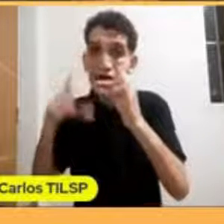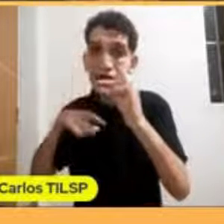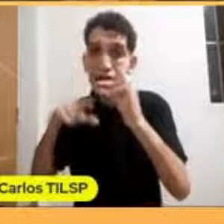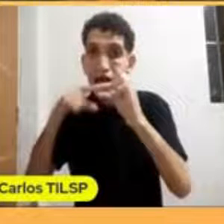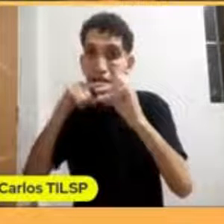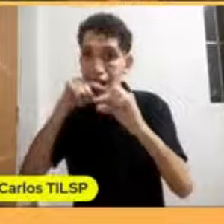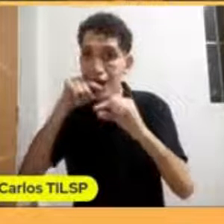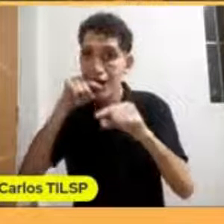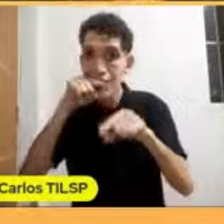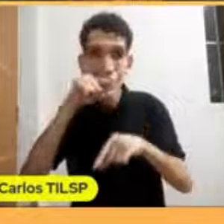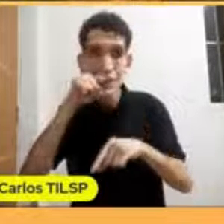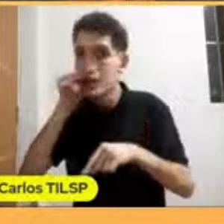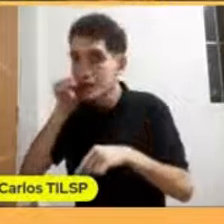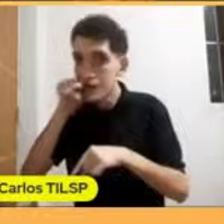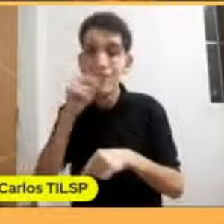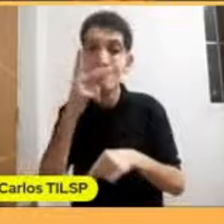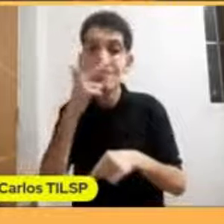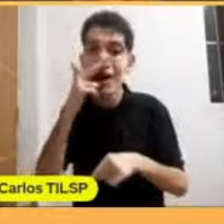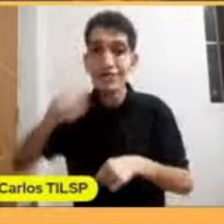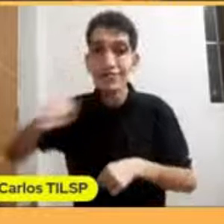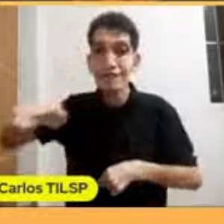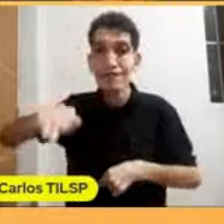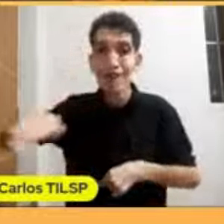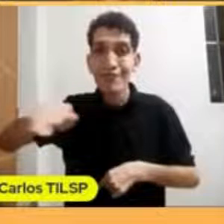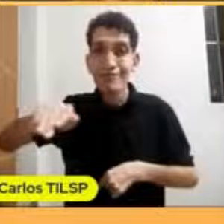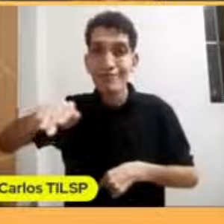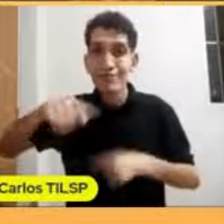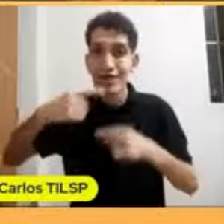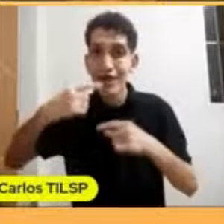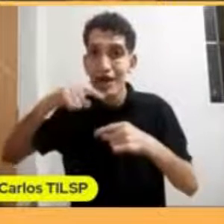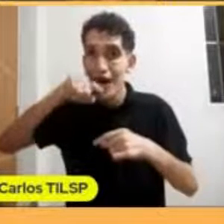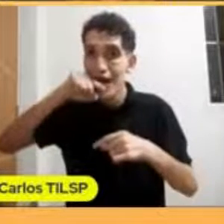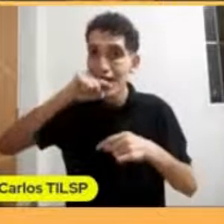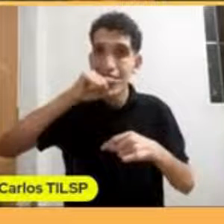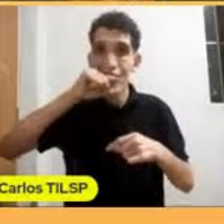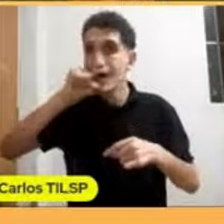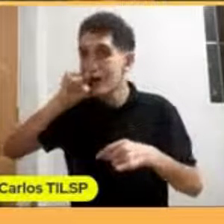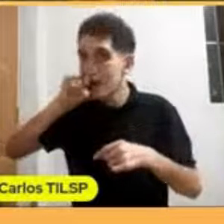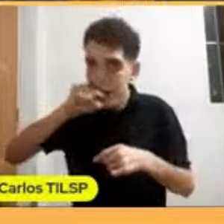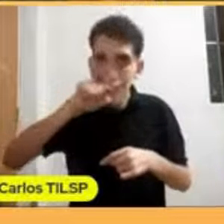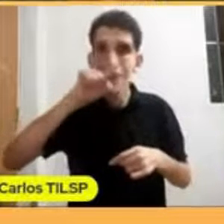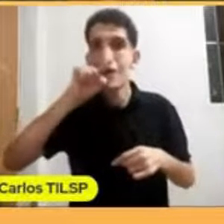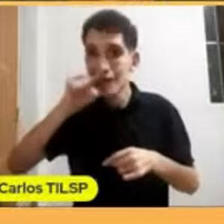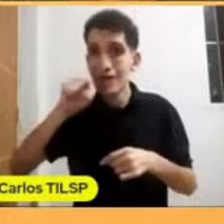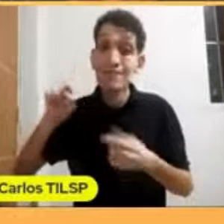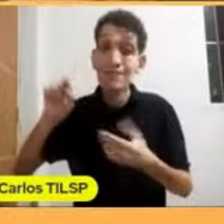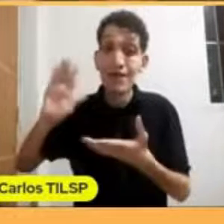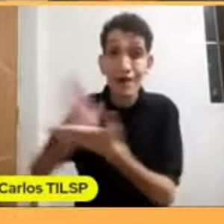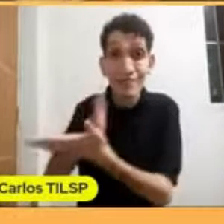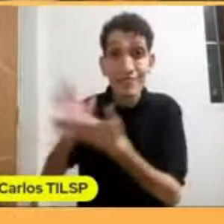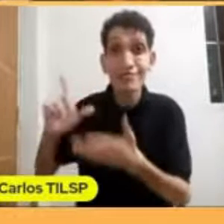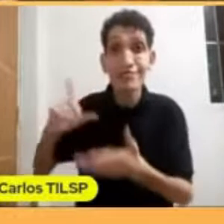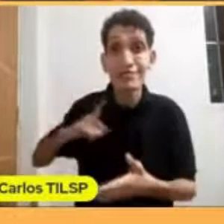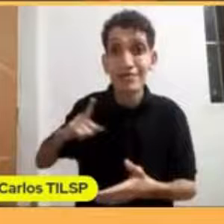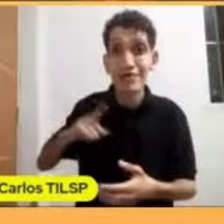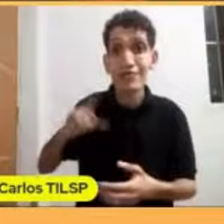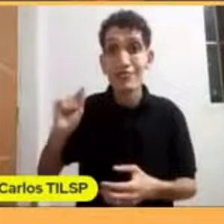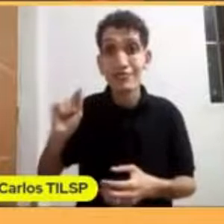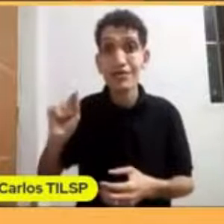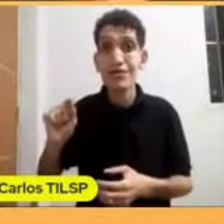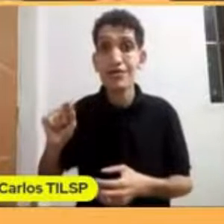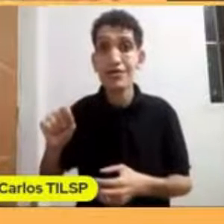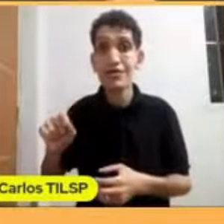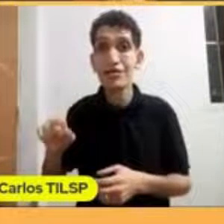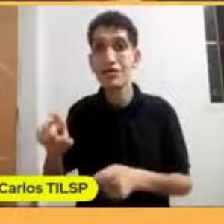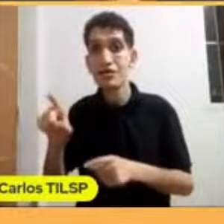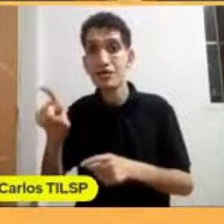trabalho, toda a navegação. Né? Tem pessoas, por exemplo, que usam muito essa questão de clicar, segurar e